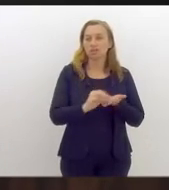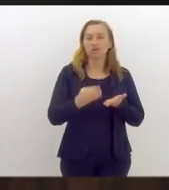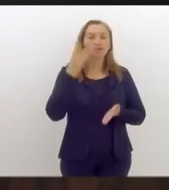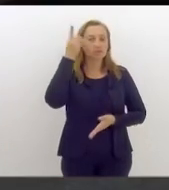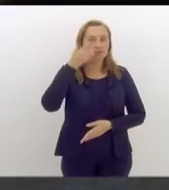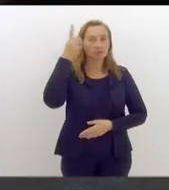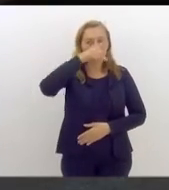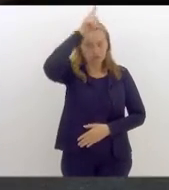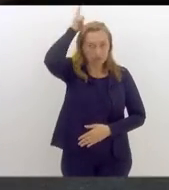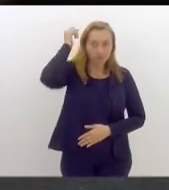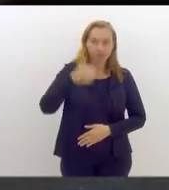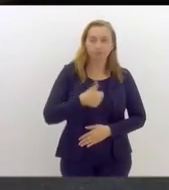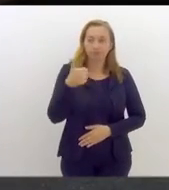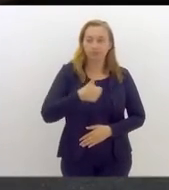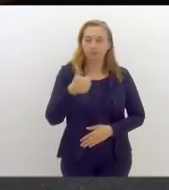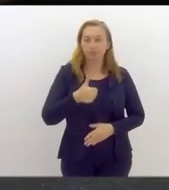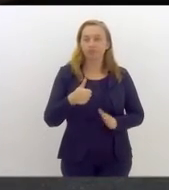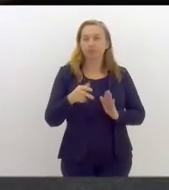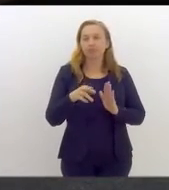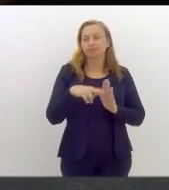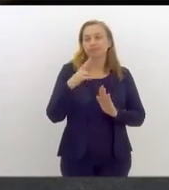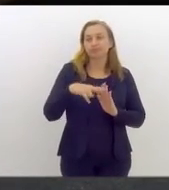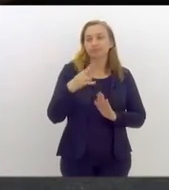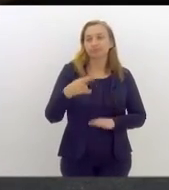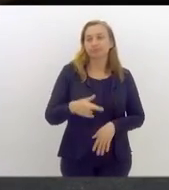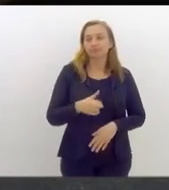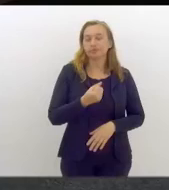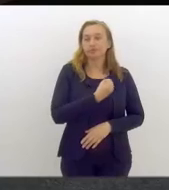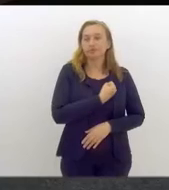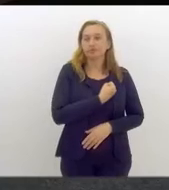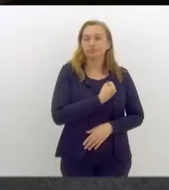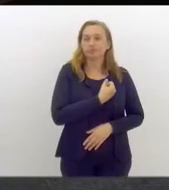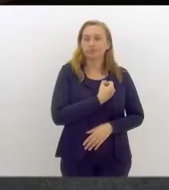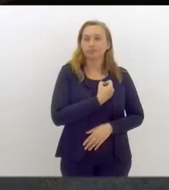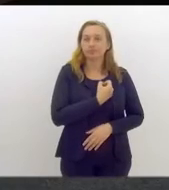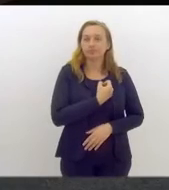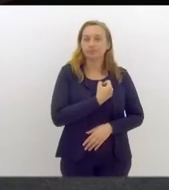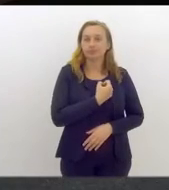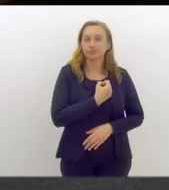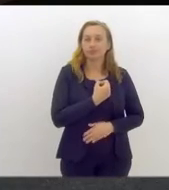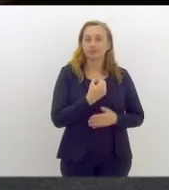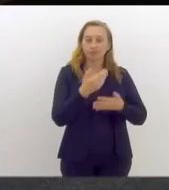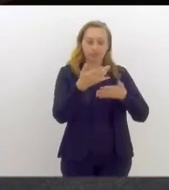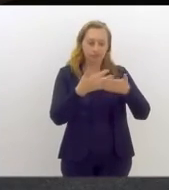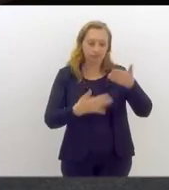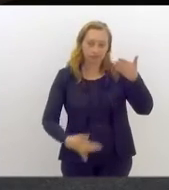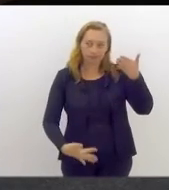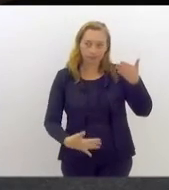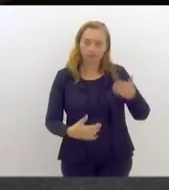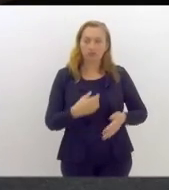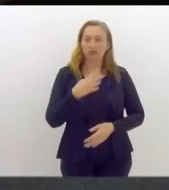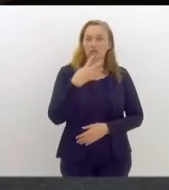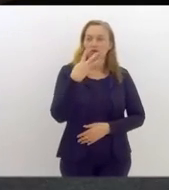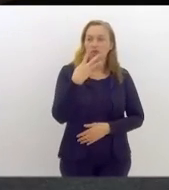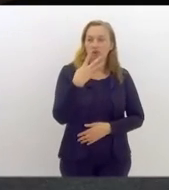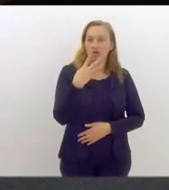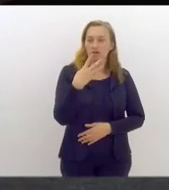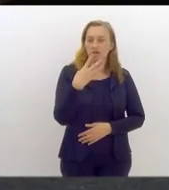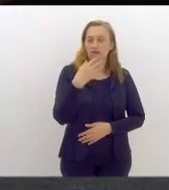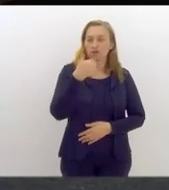Paulo. Primeiro projeto. Projeto de resolução é o número, seguindo a pauta inteira, é o quarto da